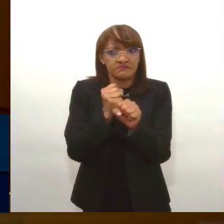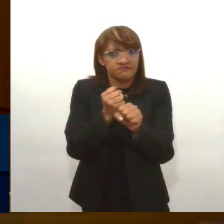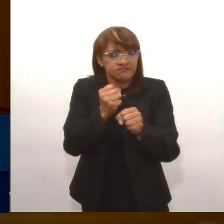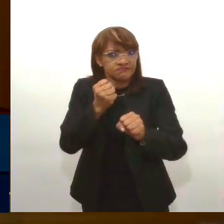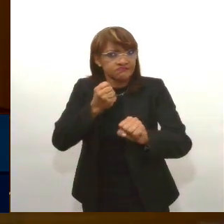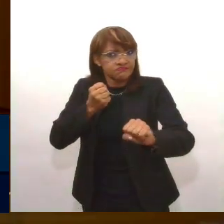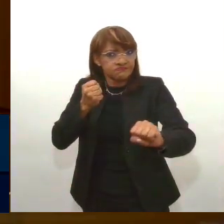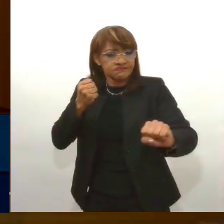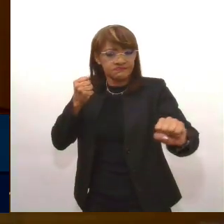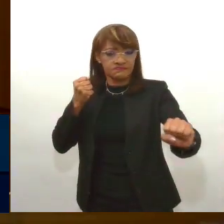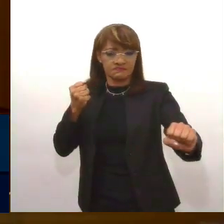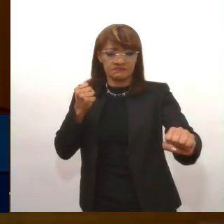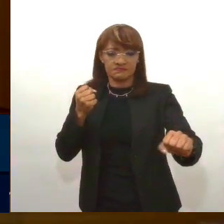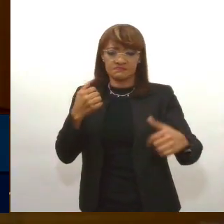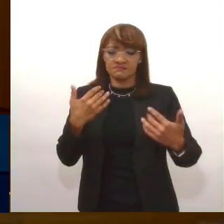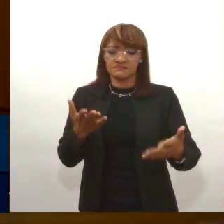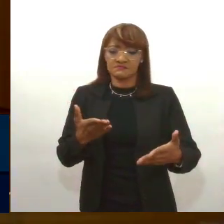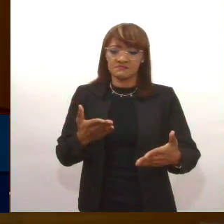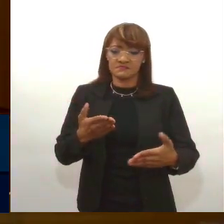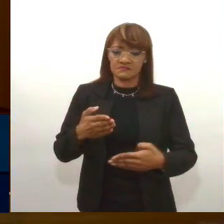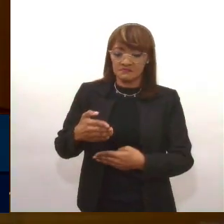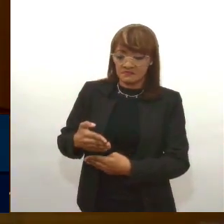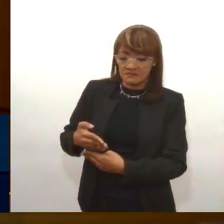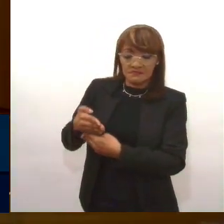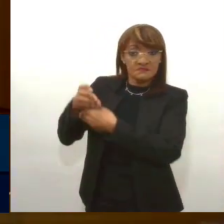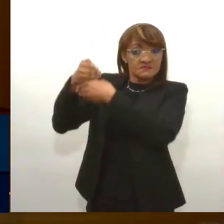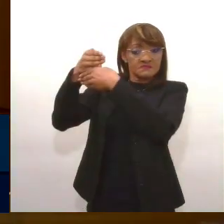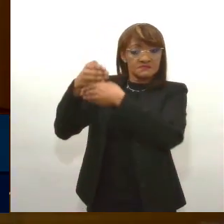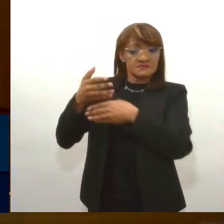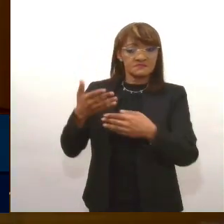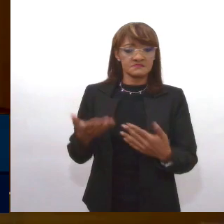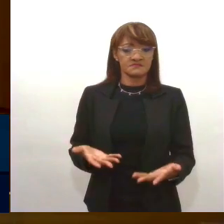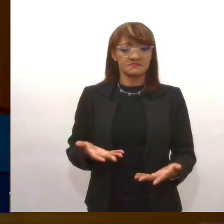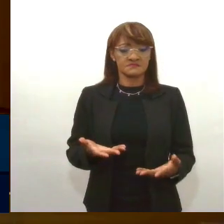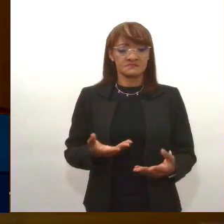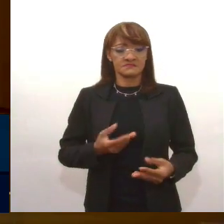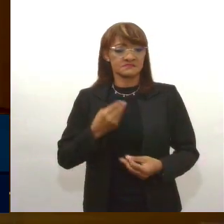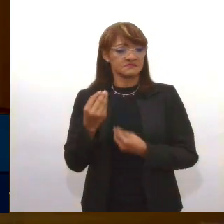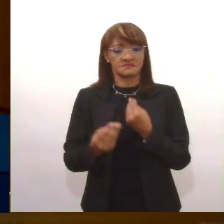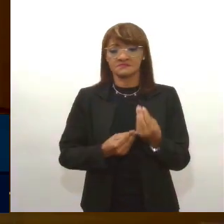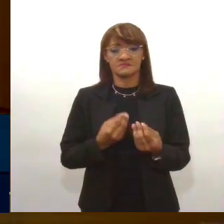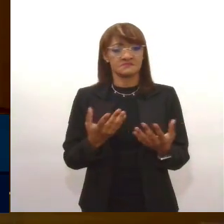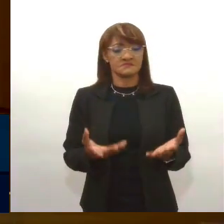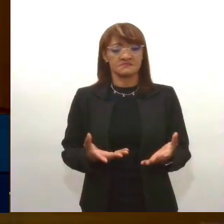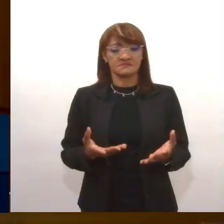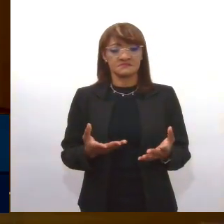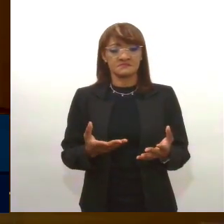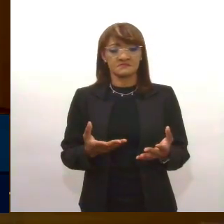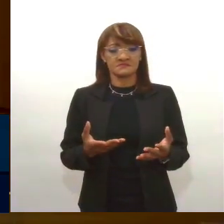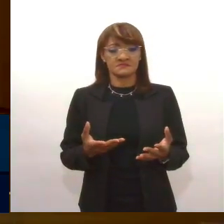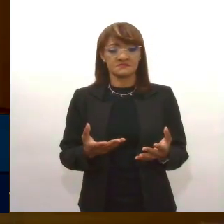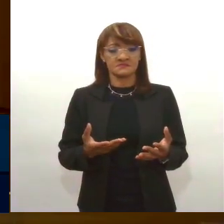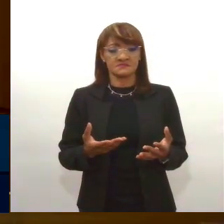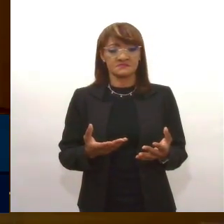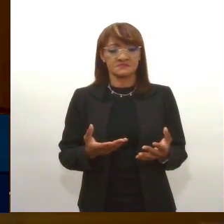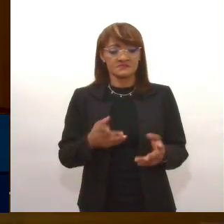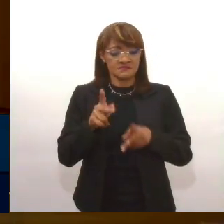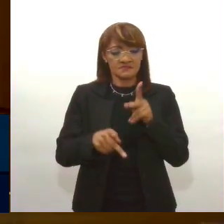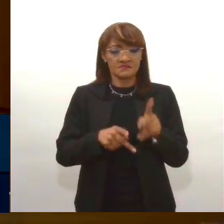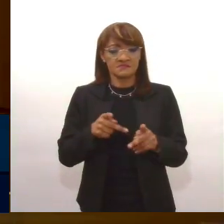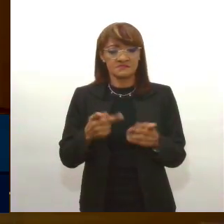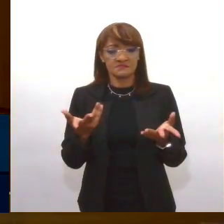né Eh atrapalhando a até a a circulação dos moradores a forma de viver dessa